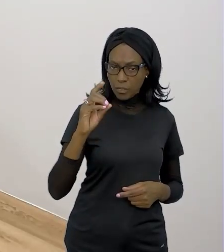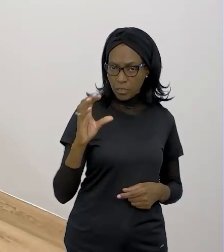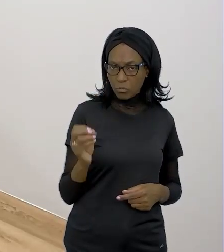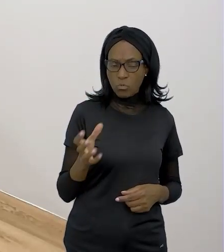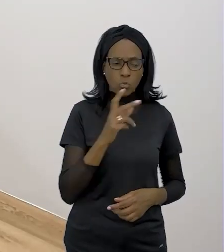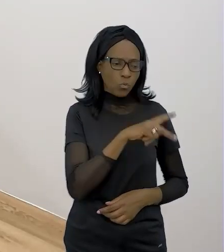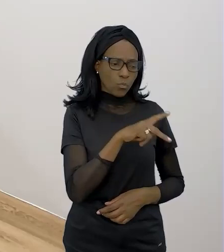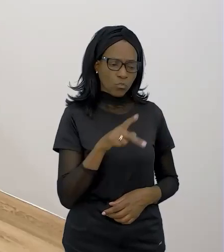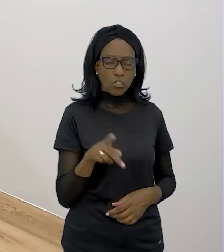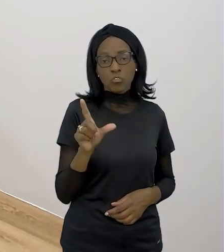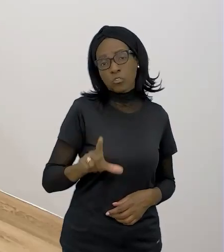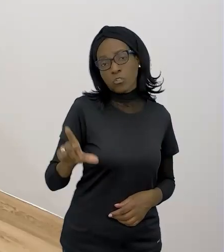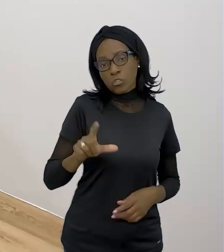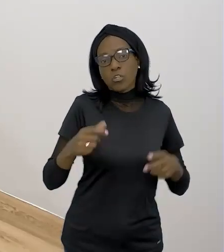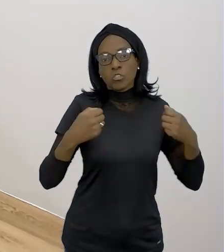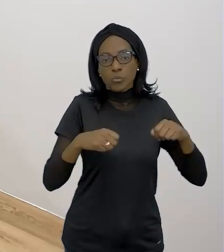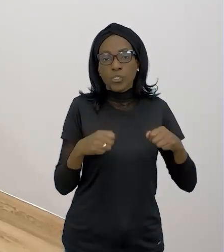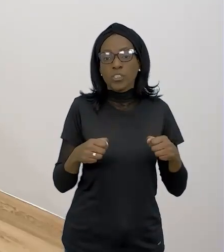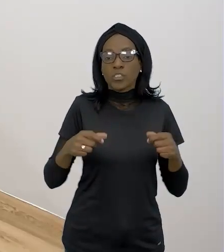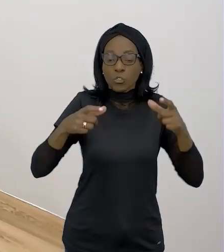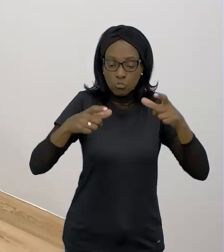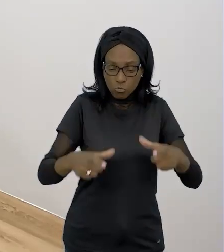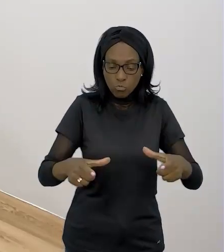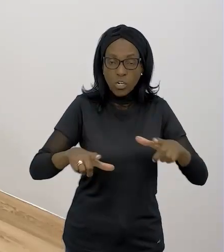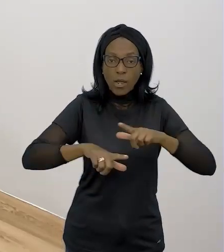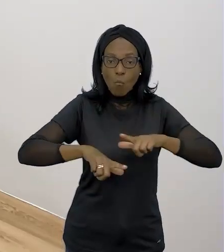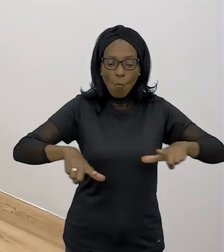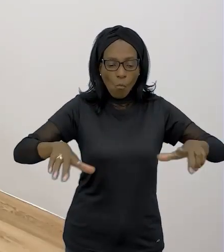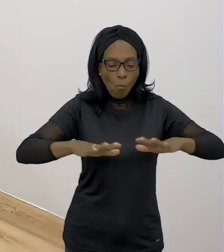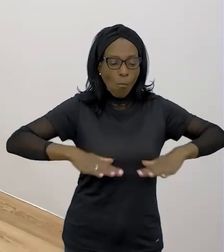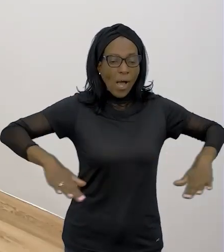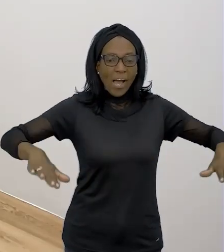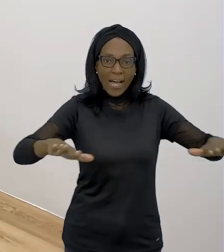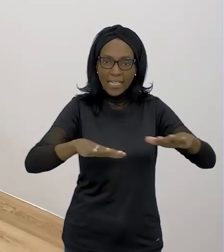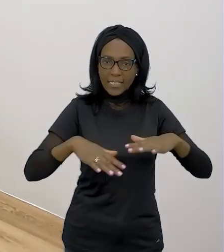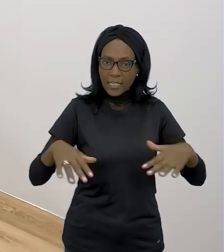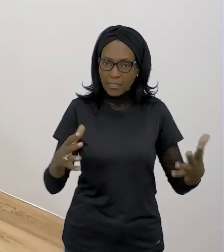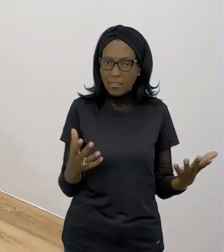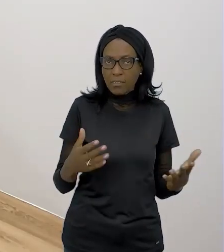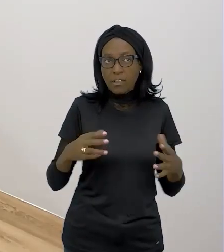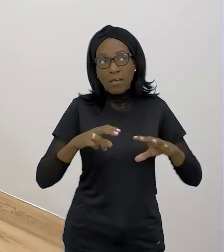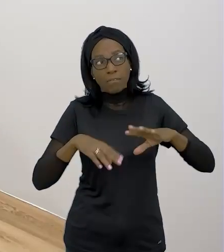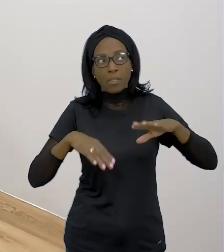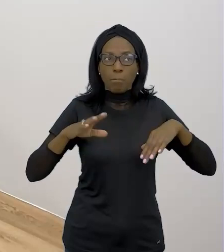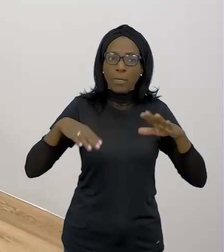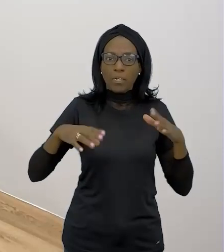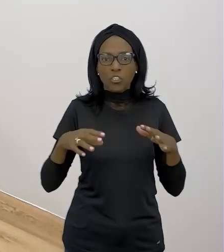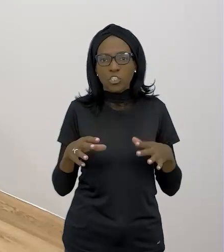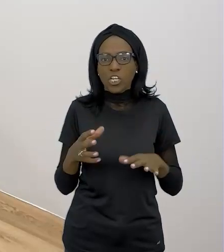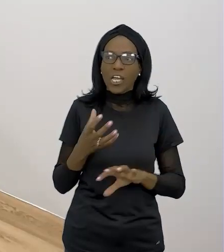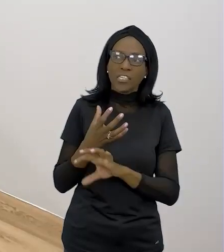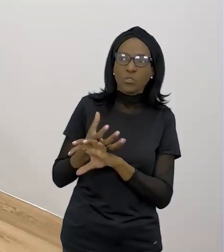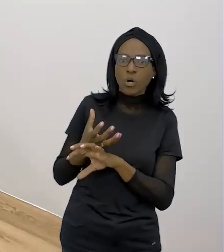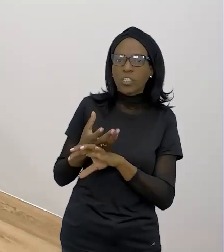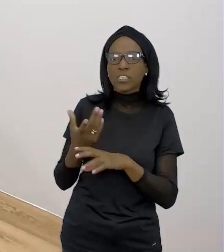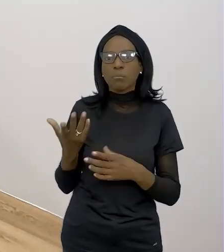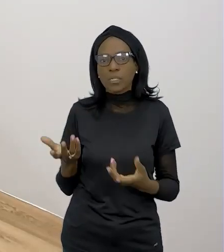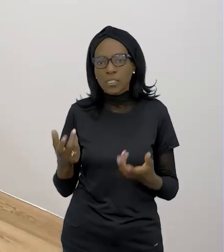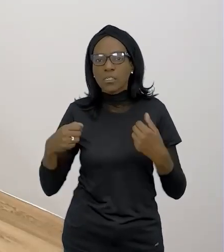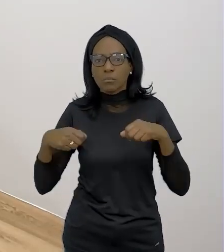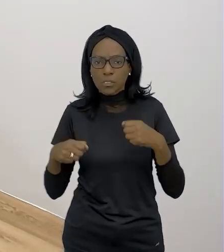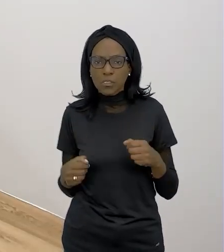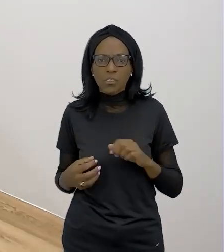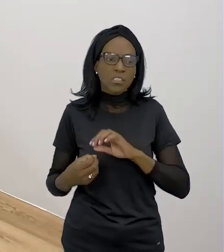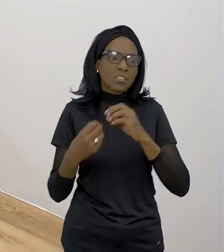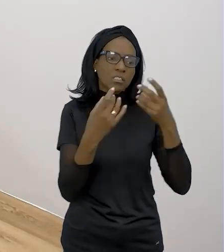professor, logicamente, vai precisar de um espaço, principalmente, pessoal, dependendo da disciplina que a pessoa precisa, né,